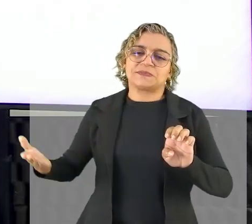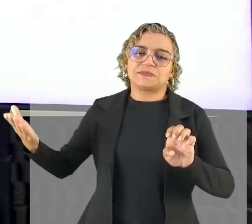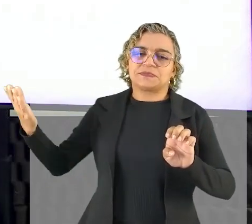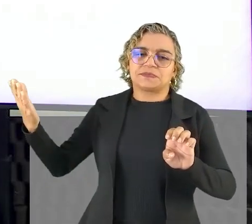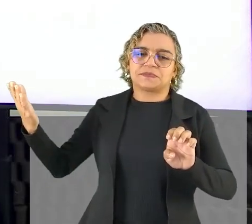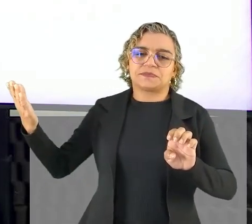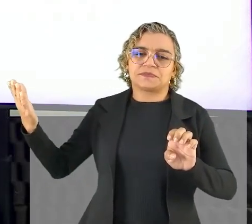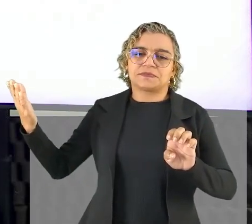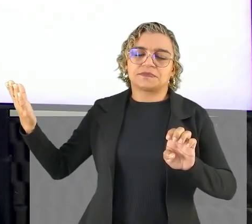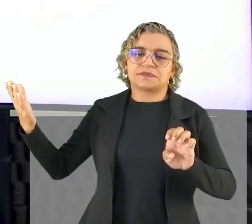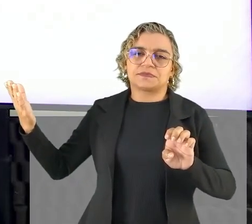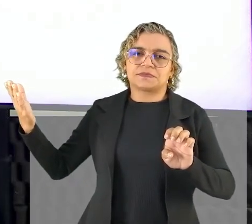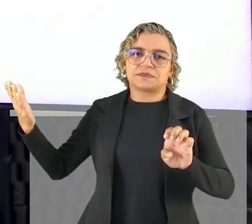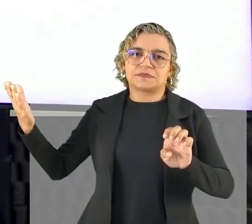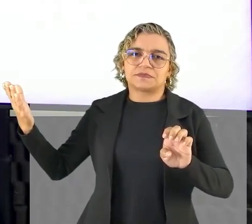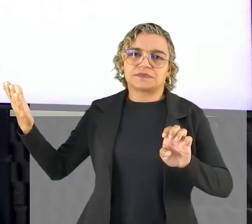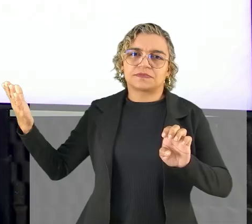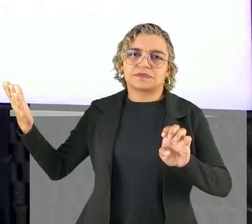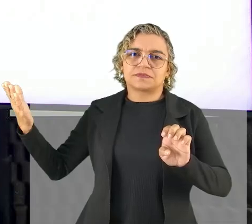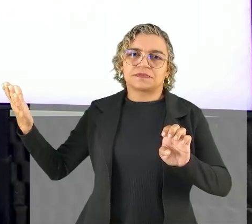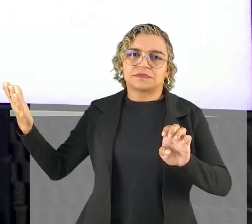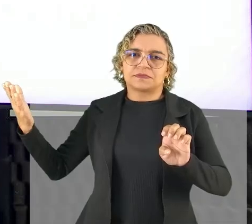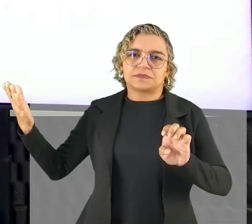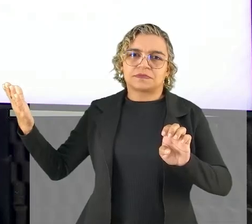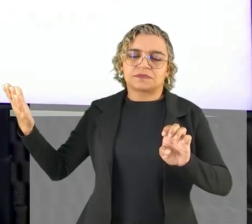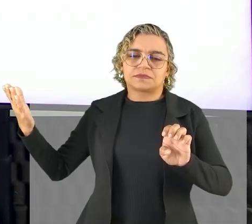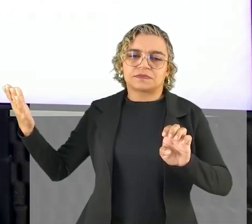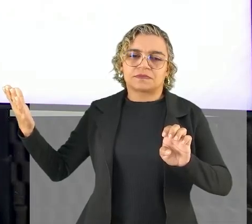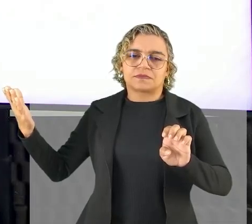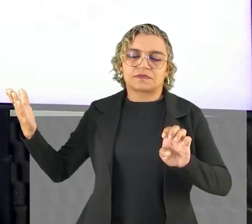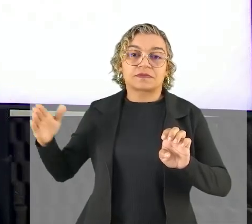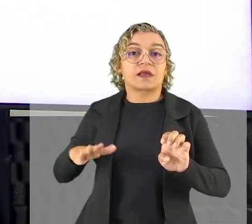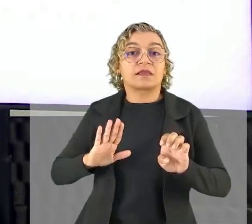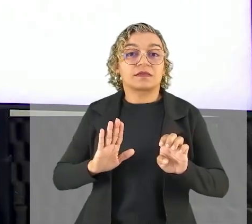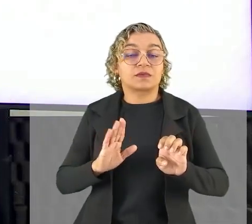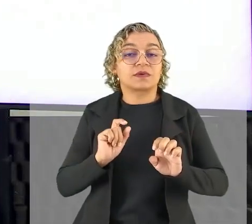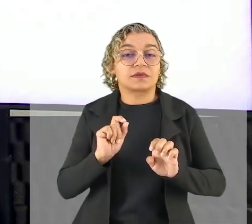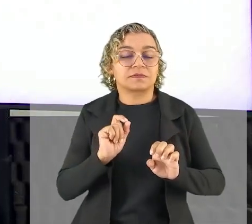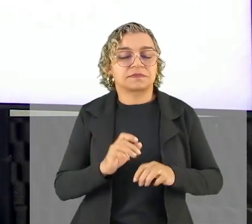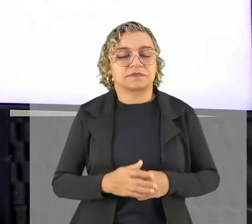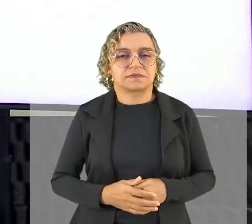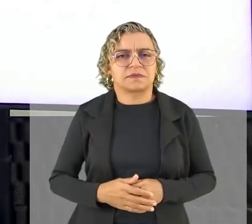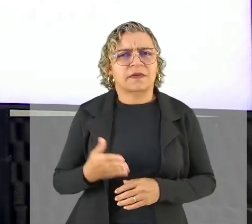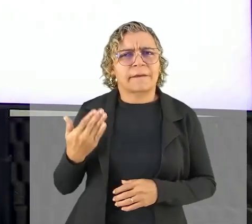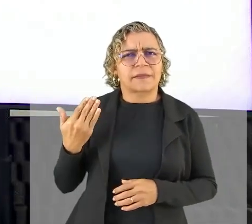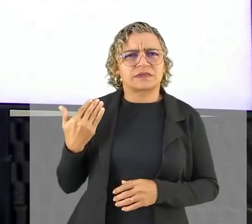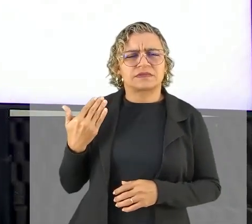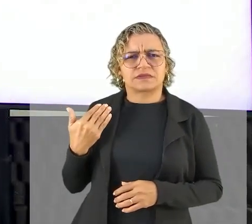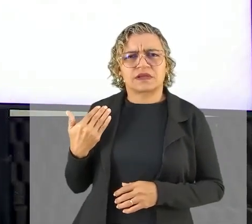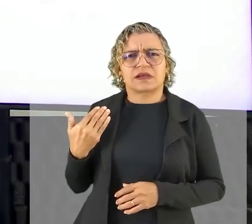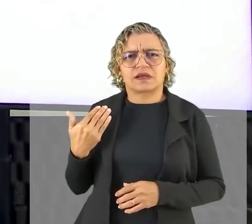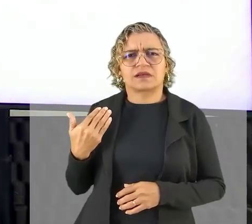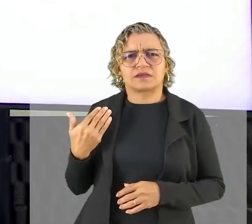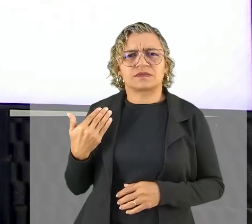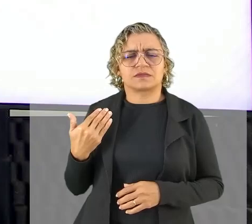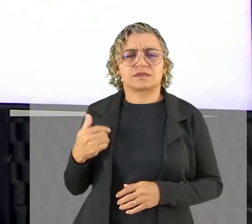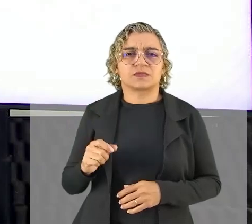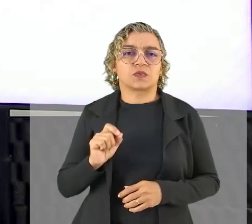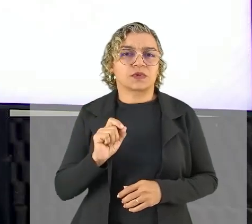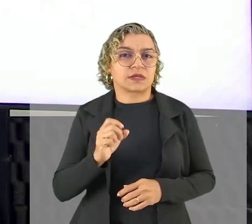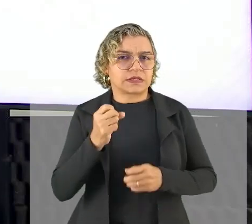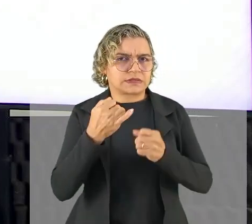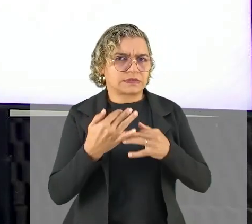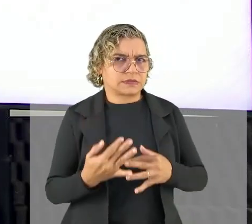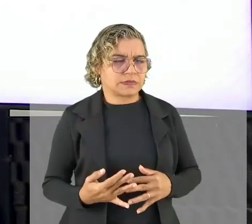internautas e a manipulação de informações nas mídias sociais. Pessoal, inclusive, eu vi há pouco tempo um dado da OCDE que diz